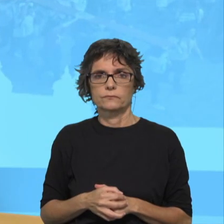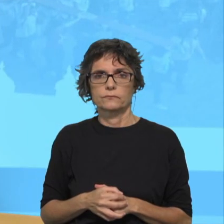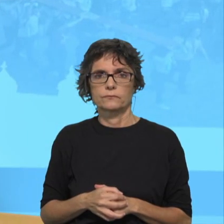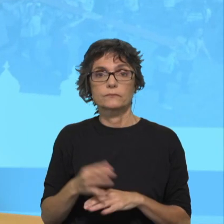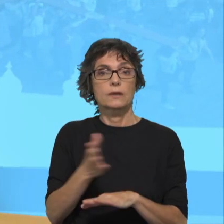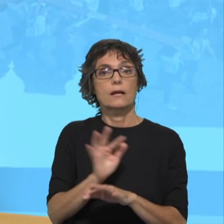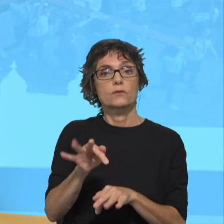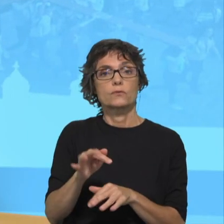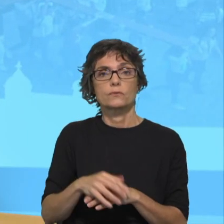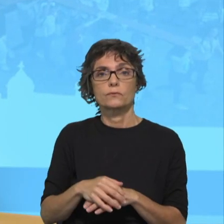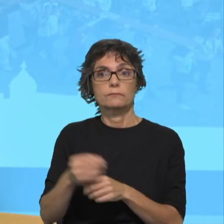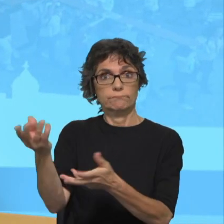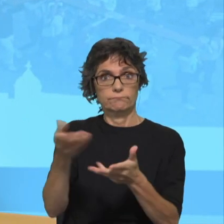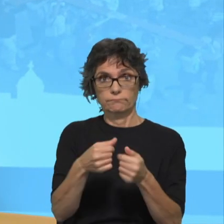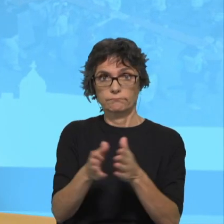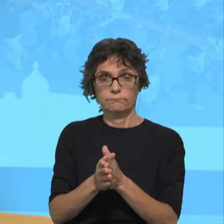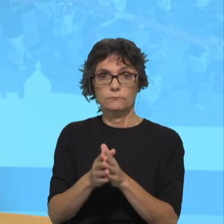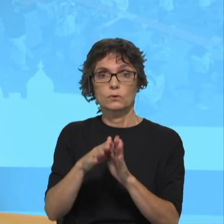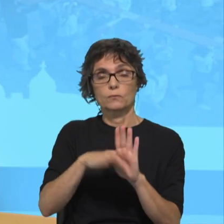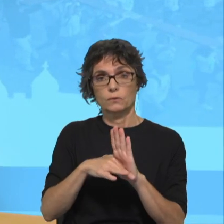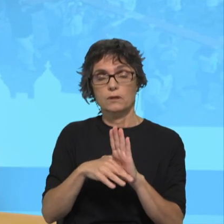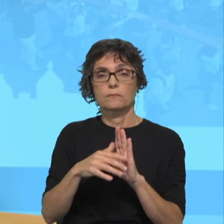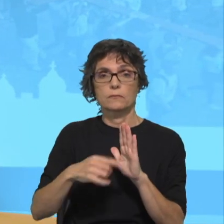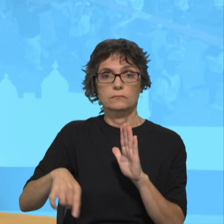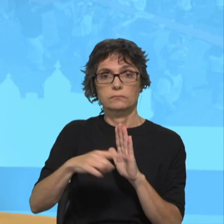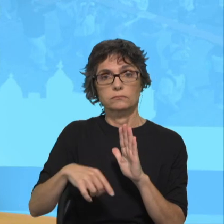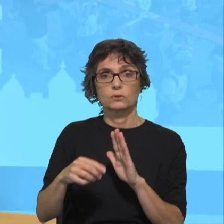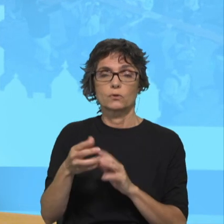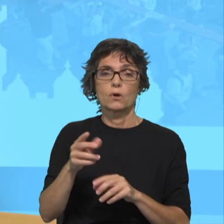Antes de terminar, deixo o convite para seguir o programa que partilhamos consigo na